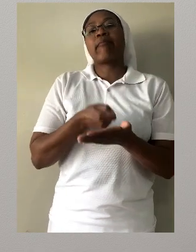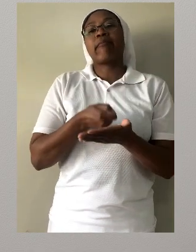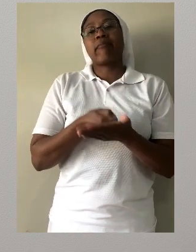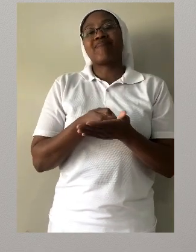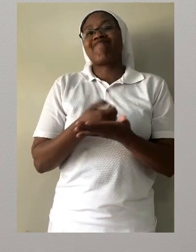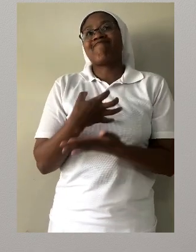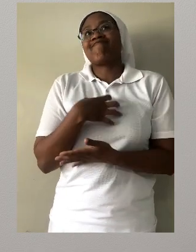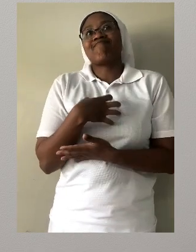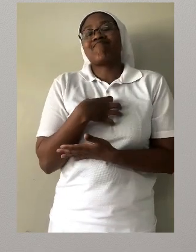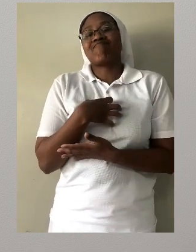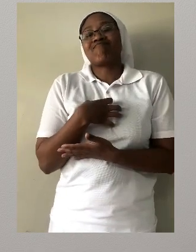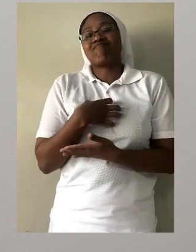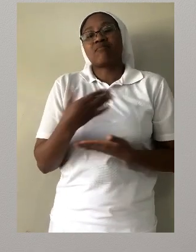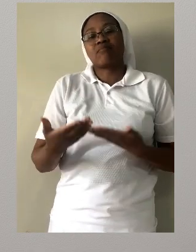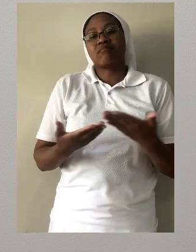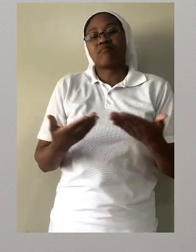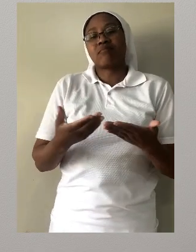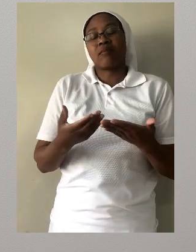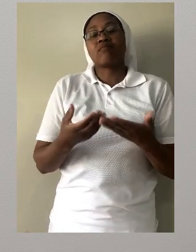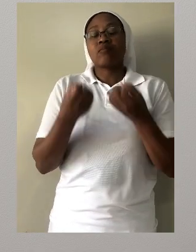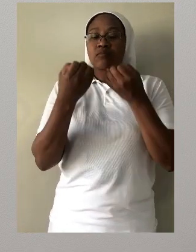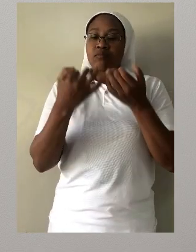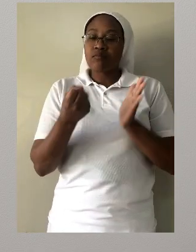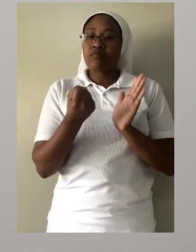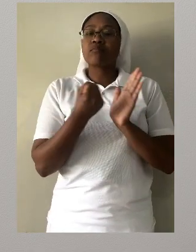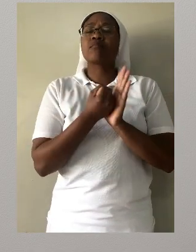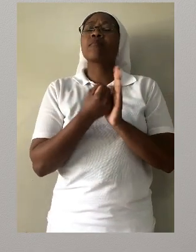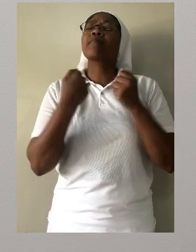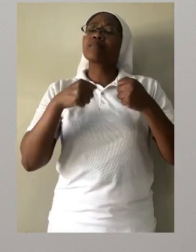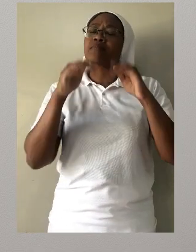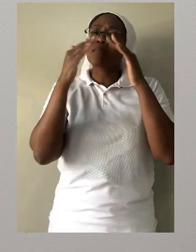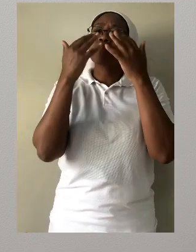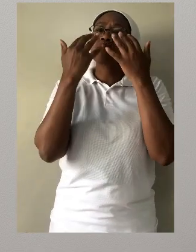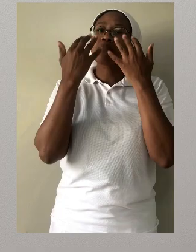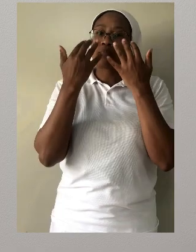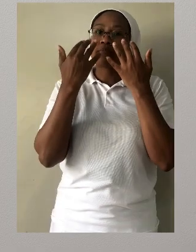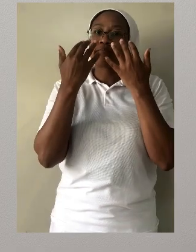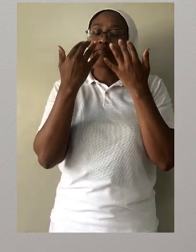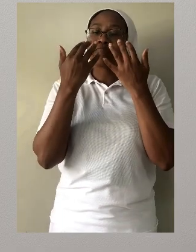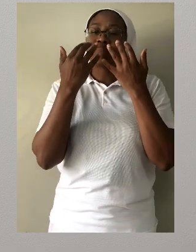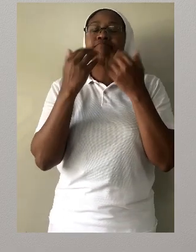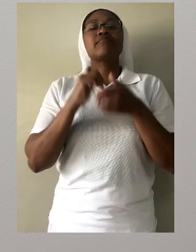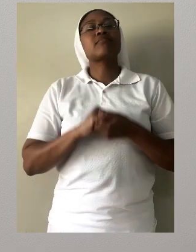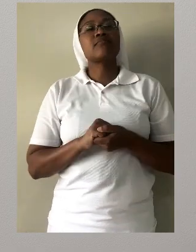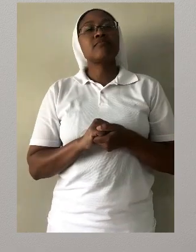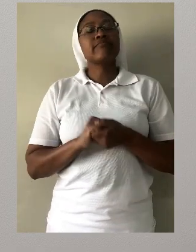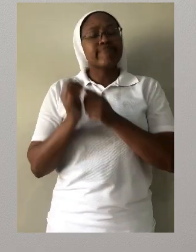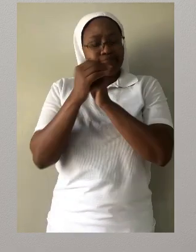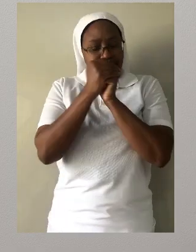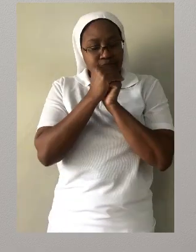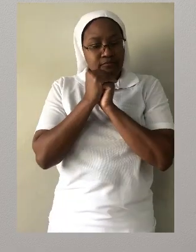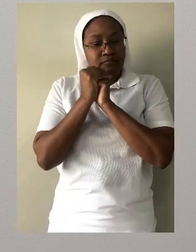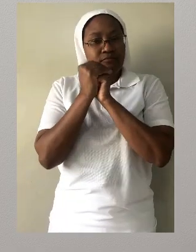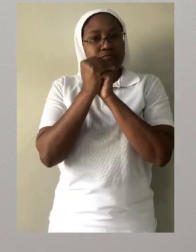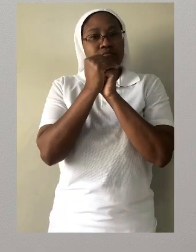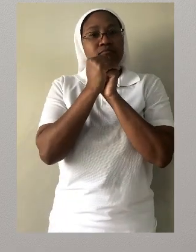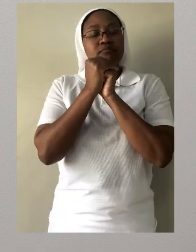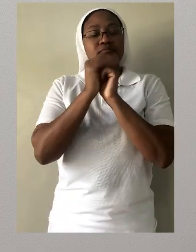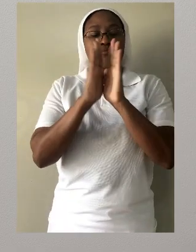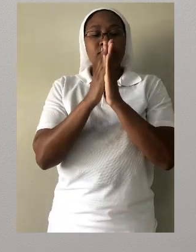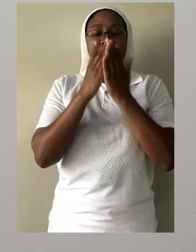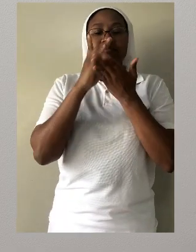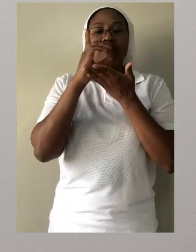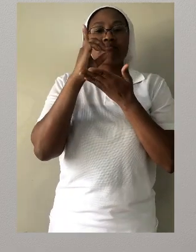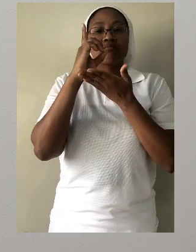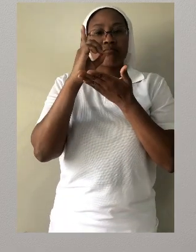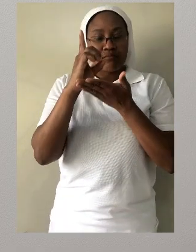explora, número 67 desse documento. Então, ficamos atentos, né? Enfim, a espiritualidade